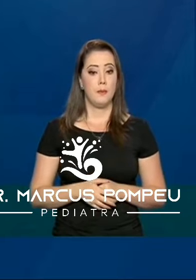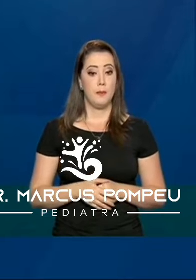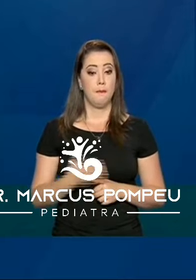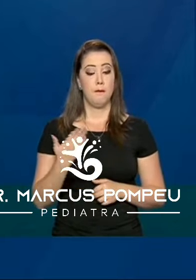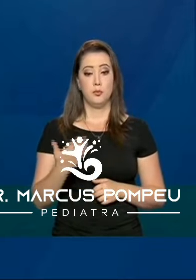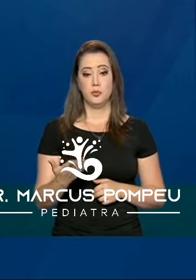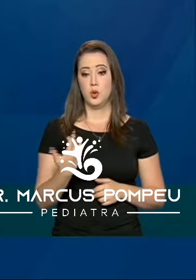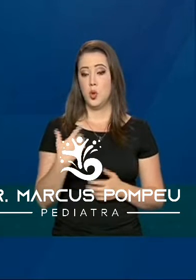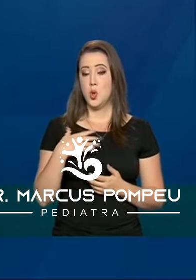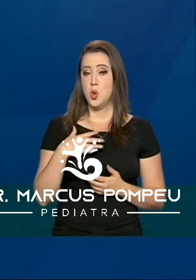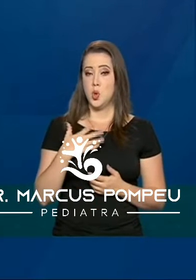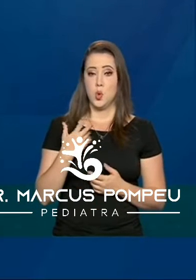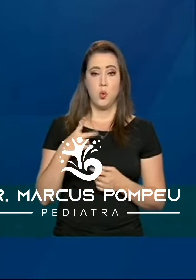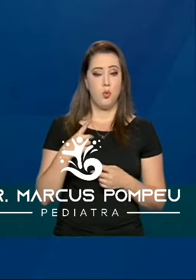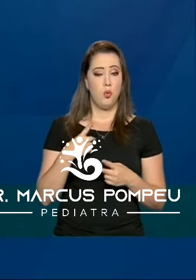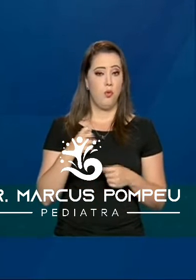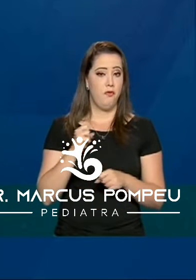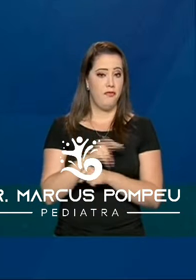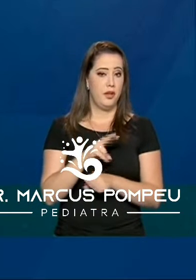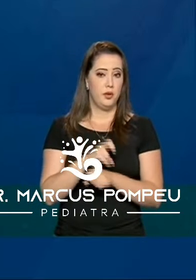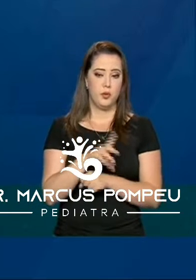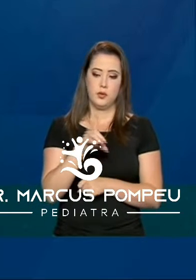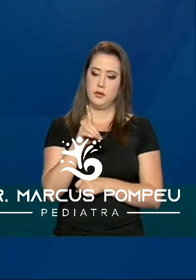sem delta, nada mudou.